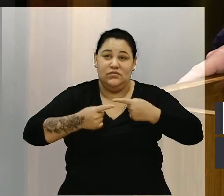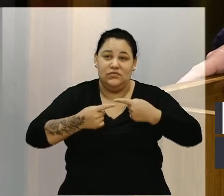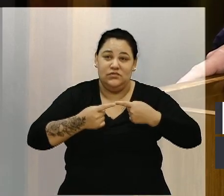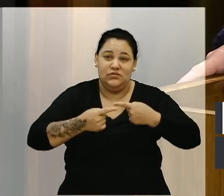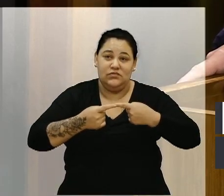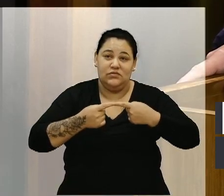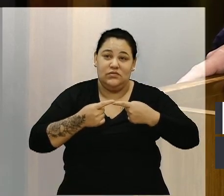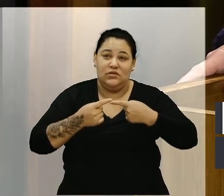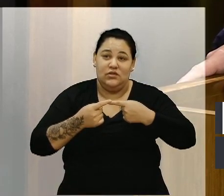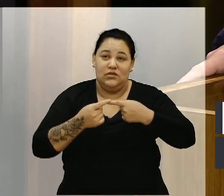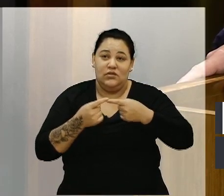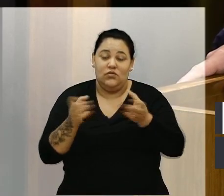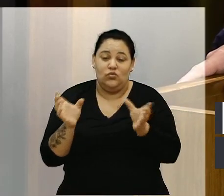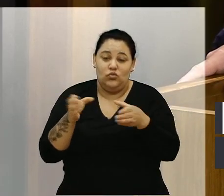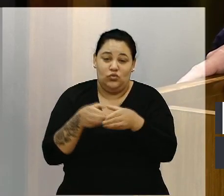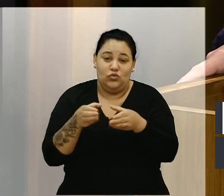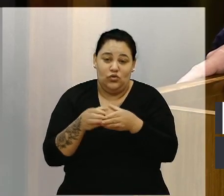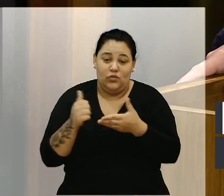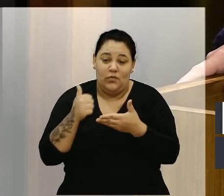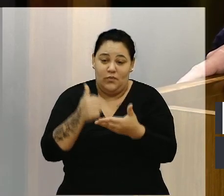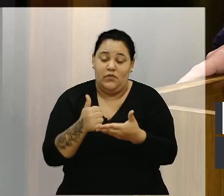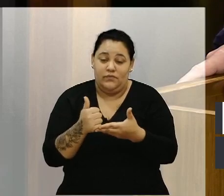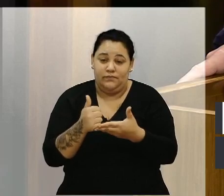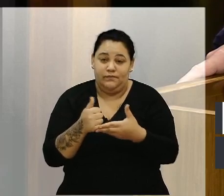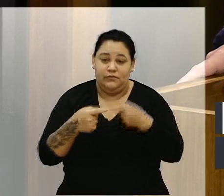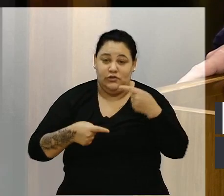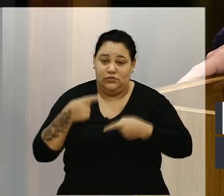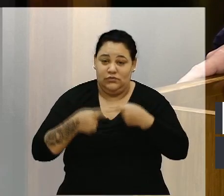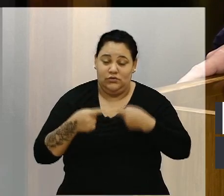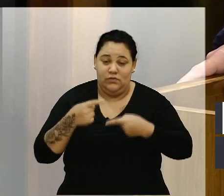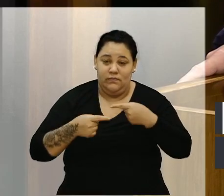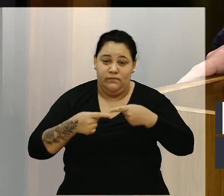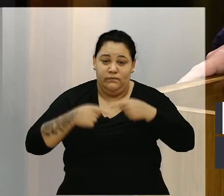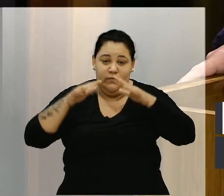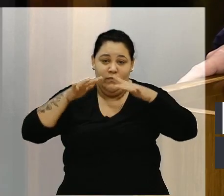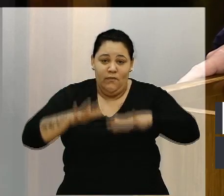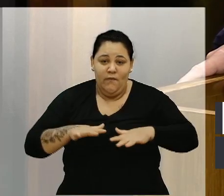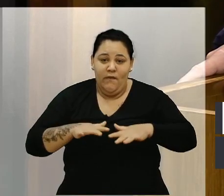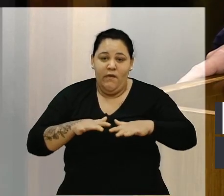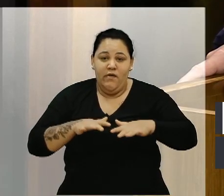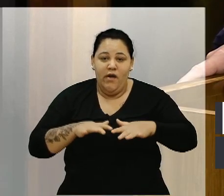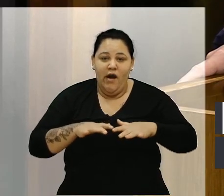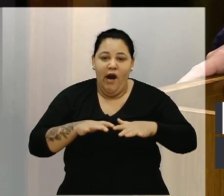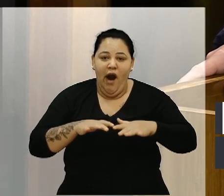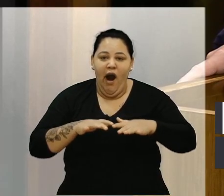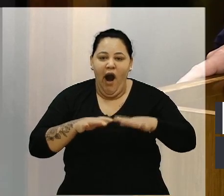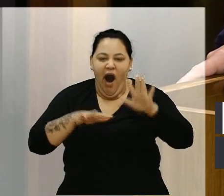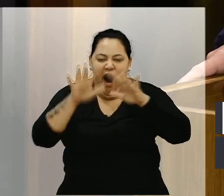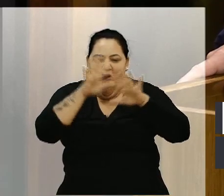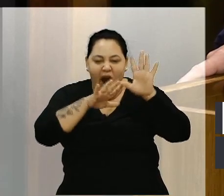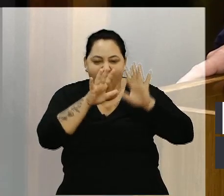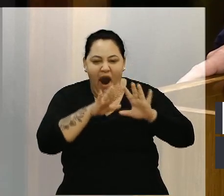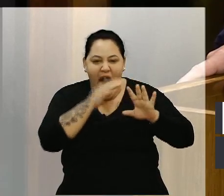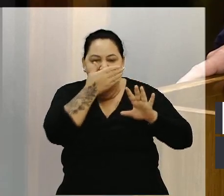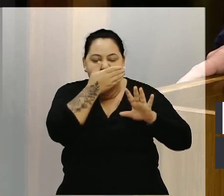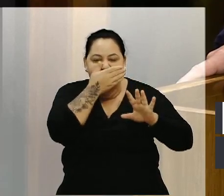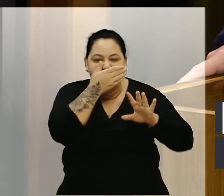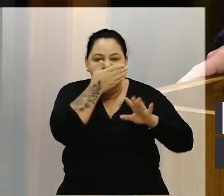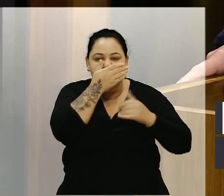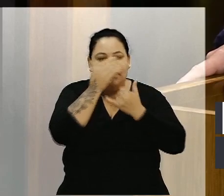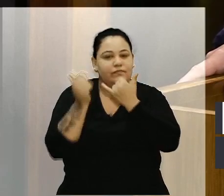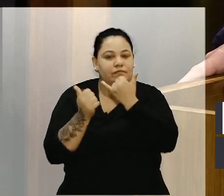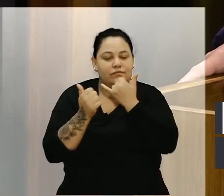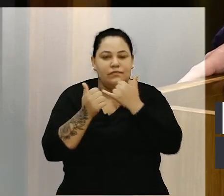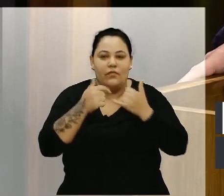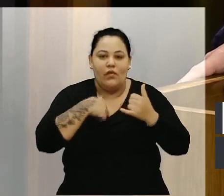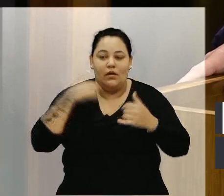parlamentar para discutir a crise climática, mas veja, Porto Alegre, nós temos alojamentos